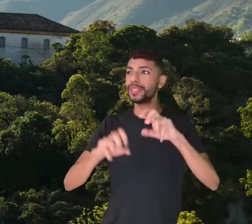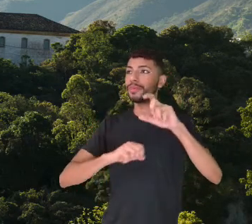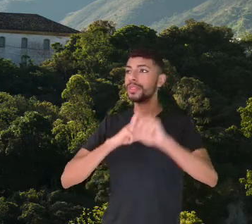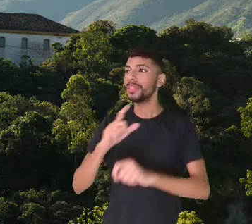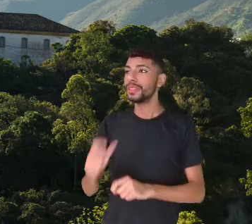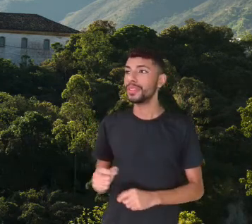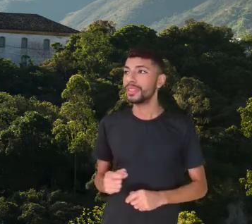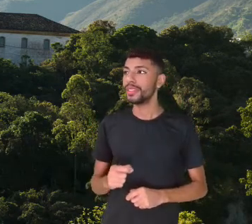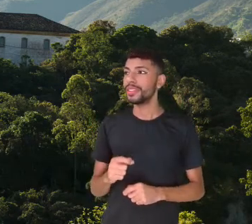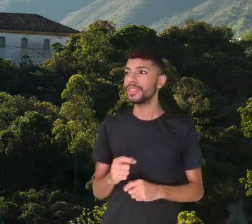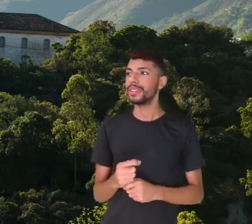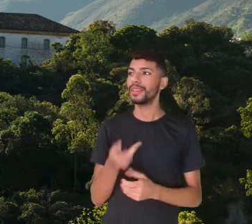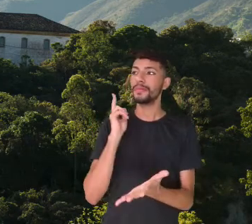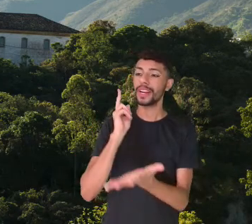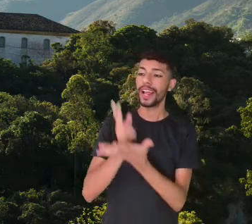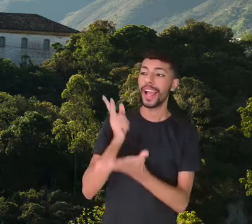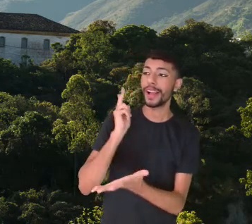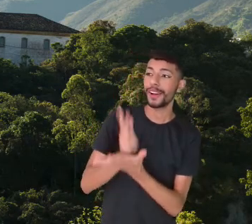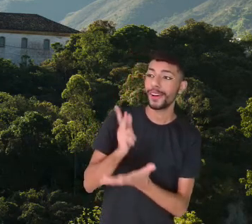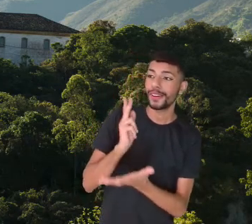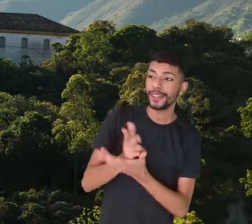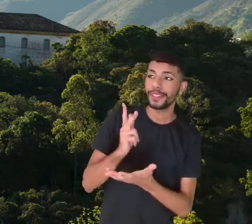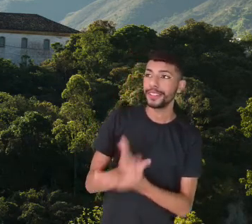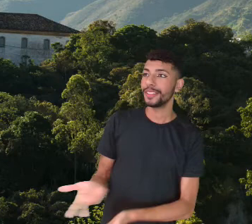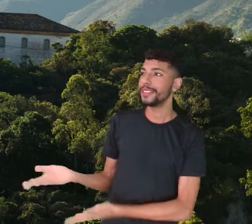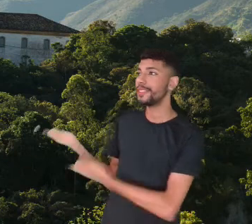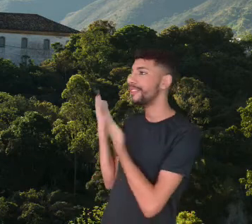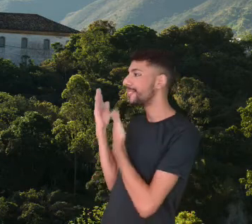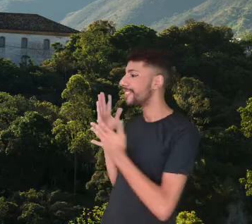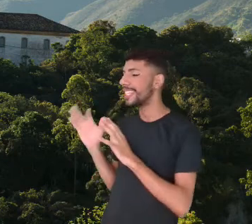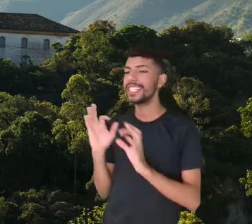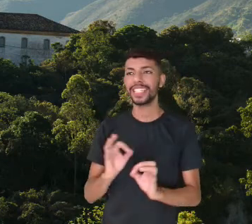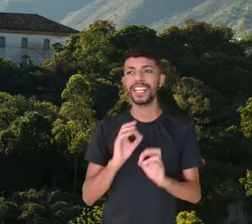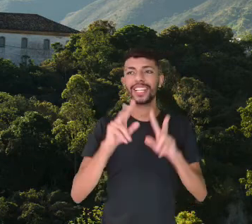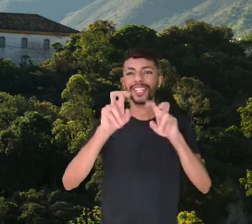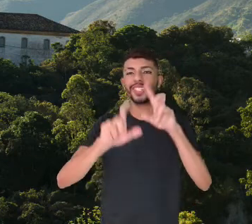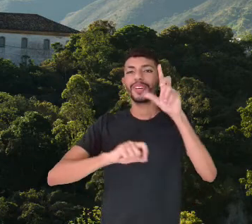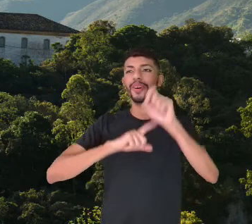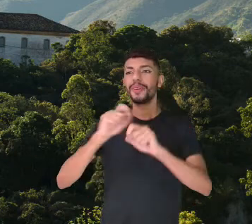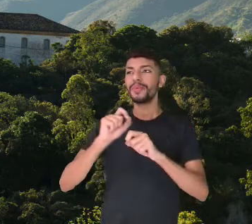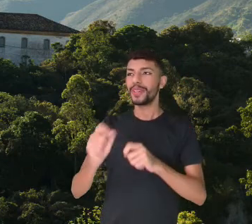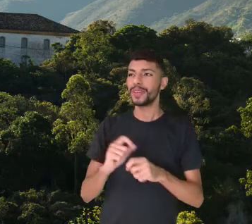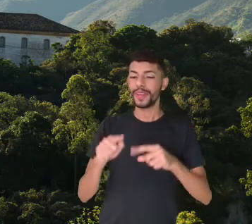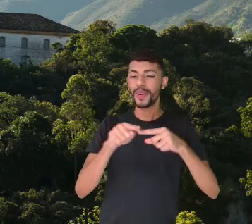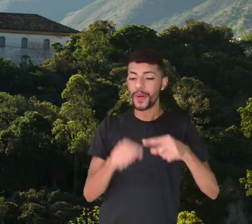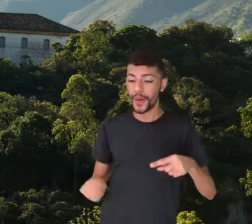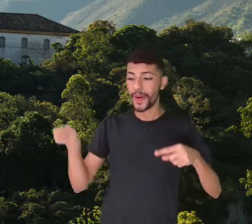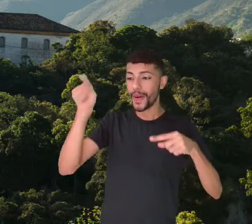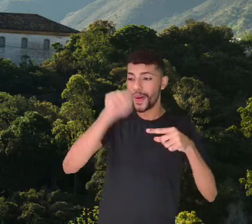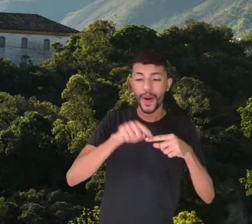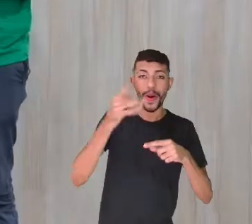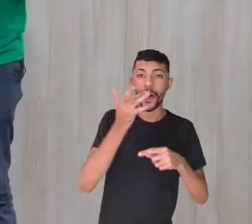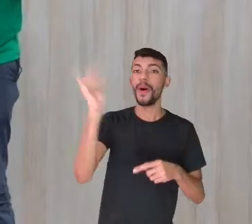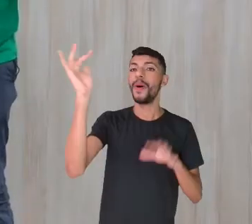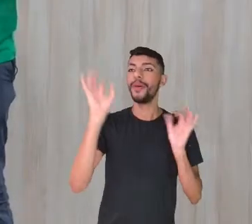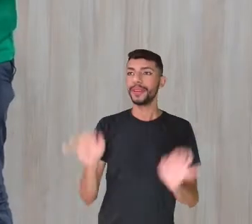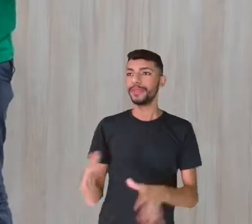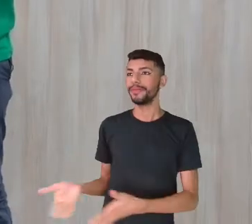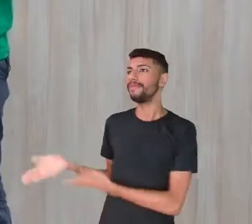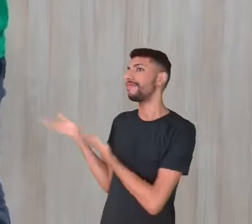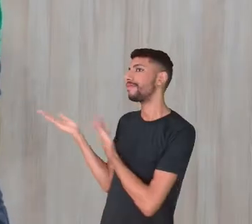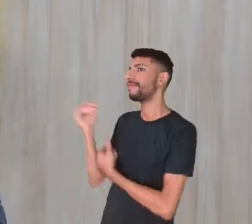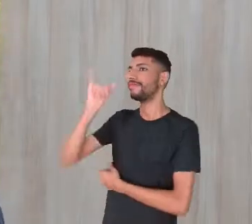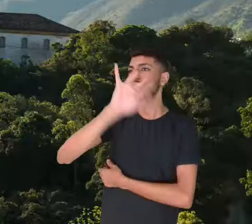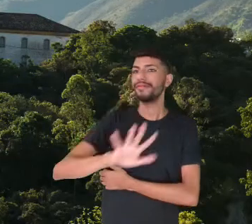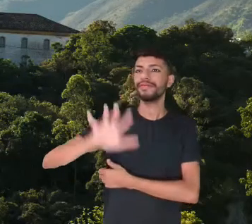que vai falar? Para continuar com essa história aí, falar do ciclo do ouro, né? Então, ó, essa imagem aí,